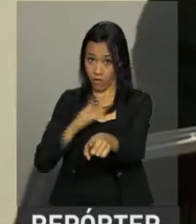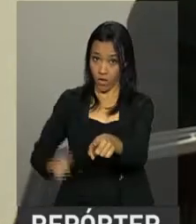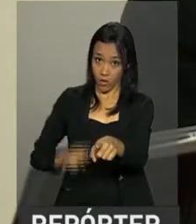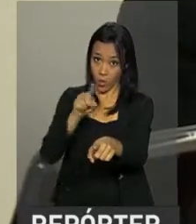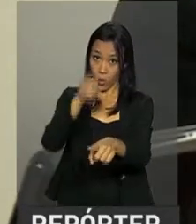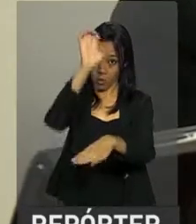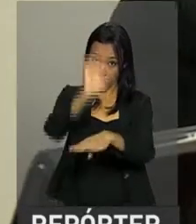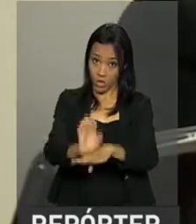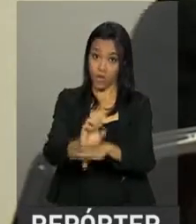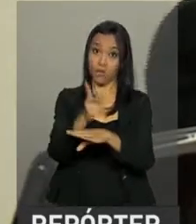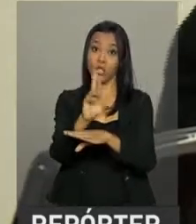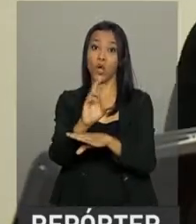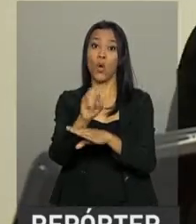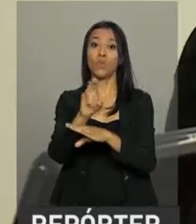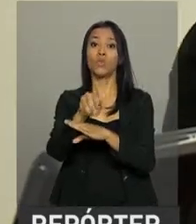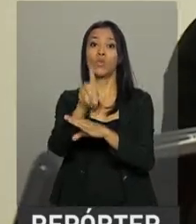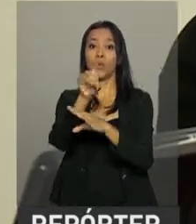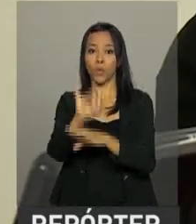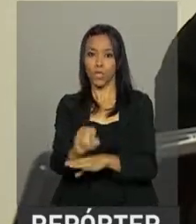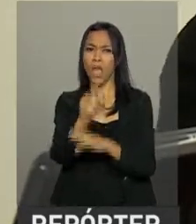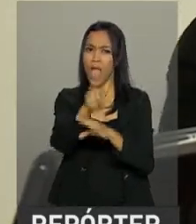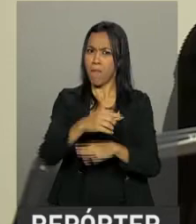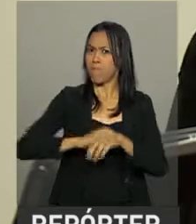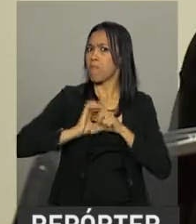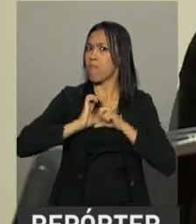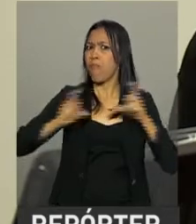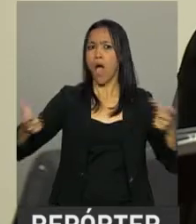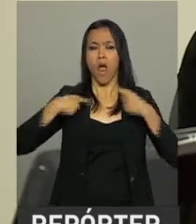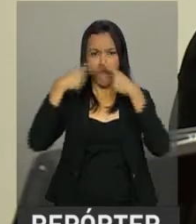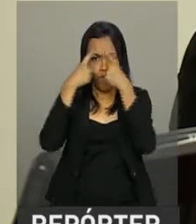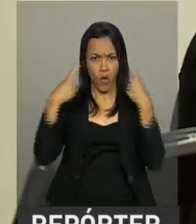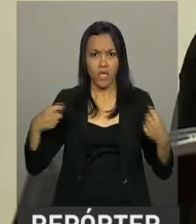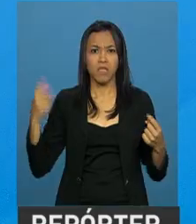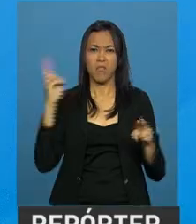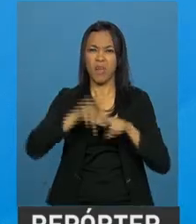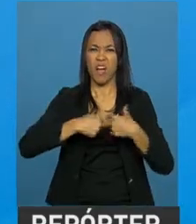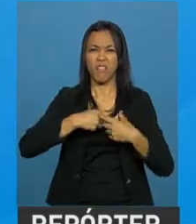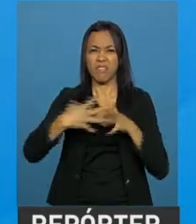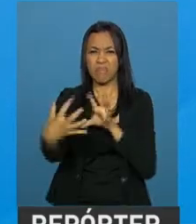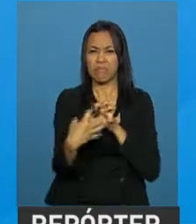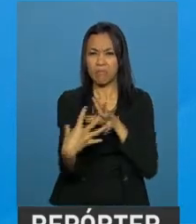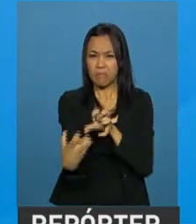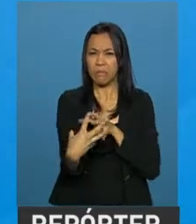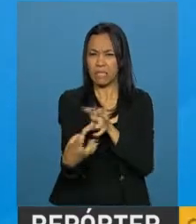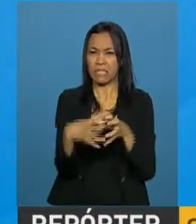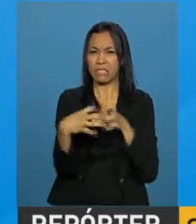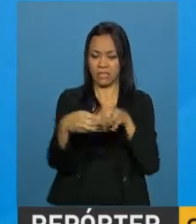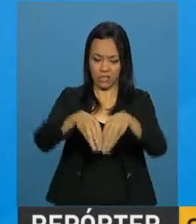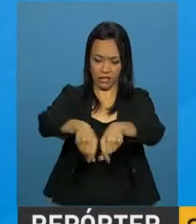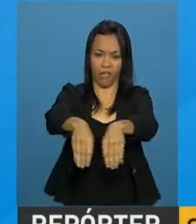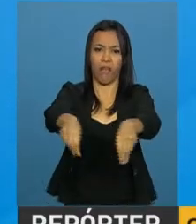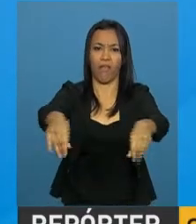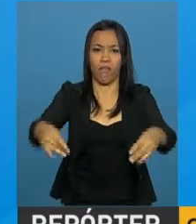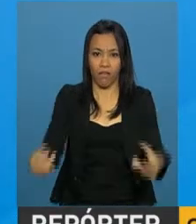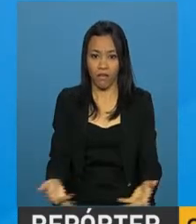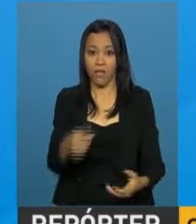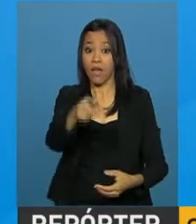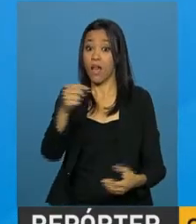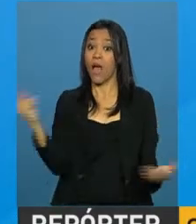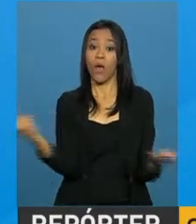o estado é um dos que mais sofre com a violência por causa de disputa de terras. Rondônia é o estado que tem mais